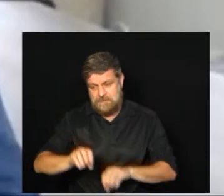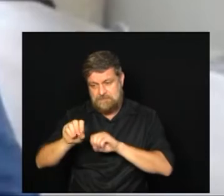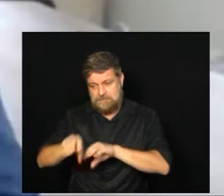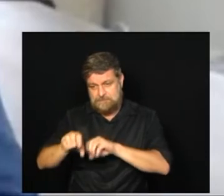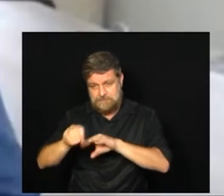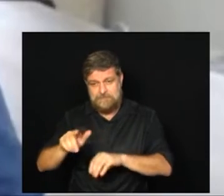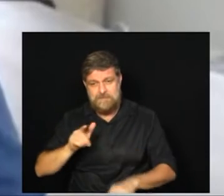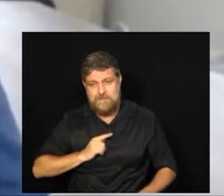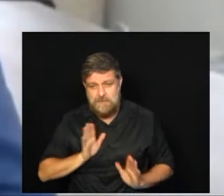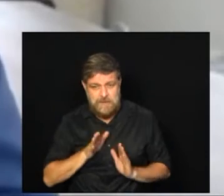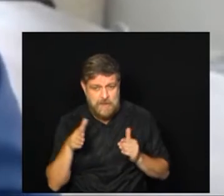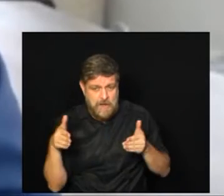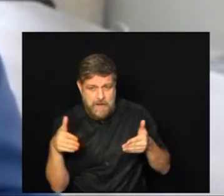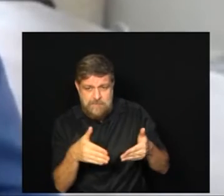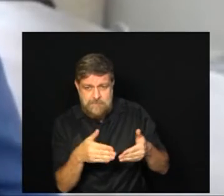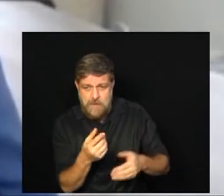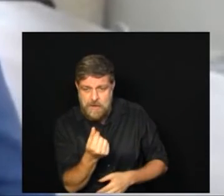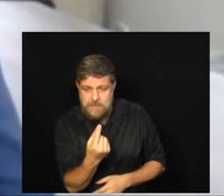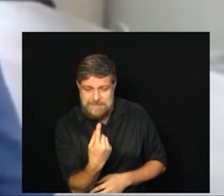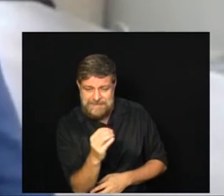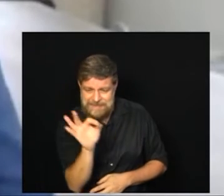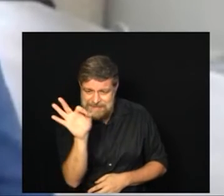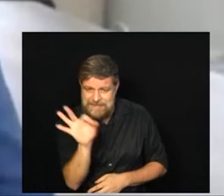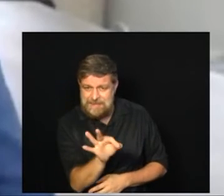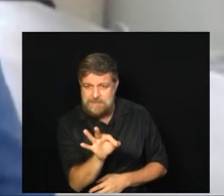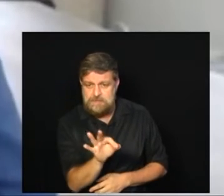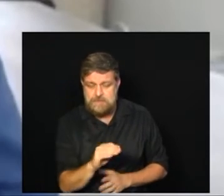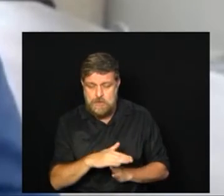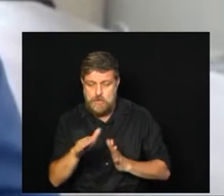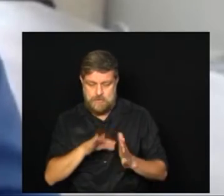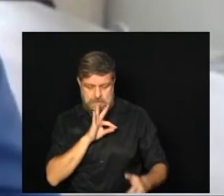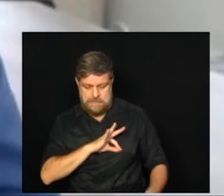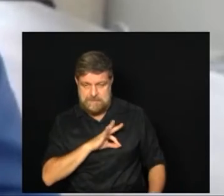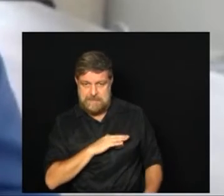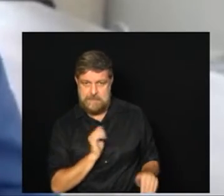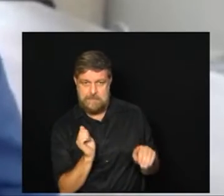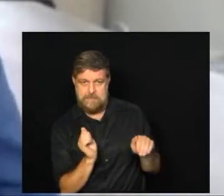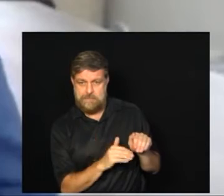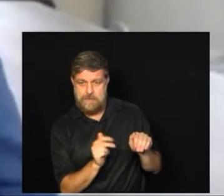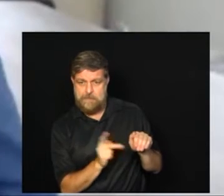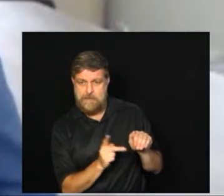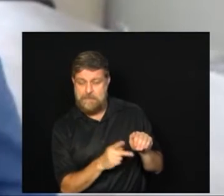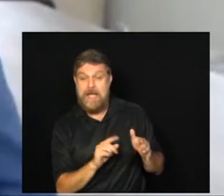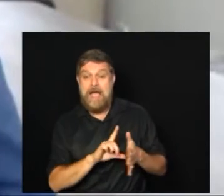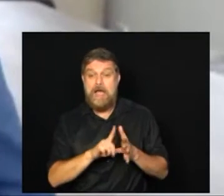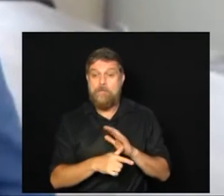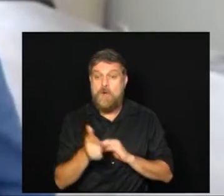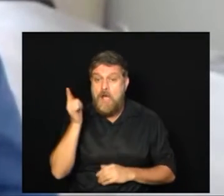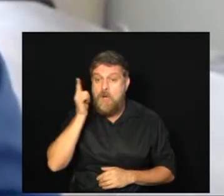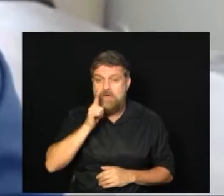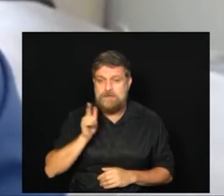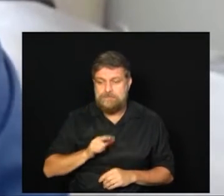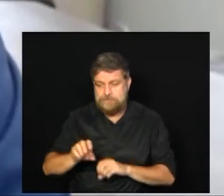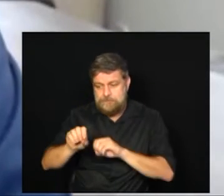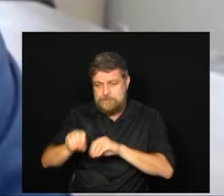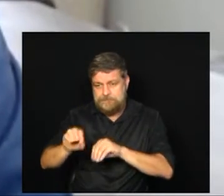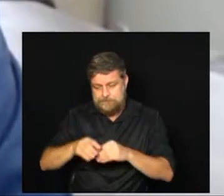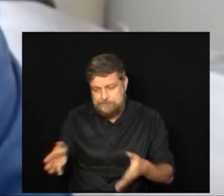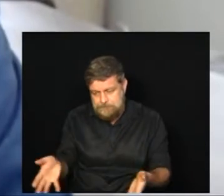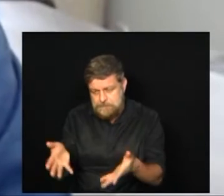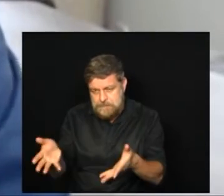nós estamos. Queria que você comentasse com a gente a importância de termos uma reserva também para fazer